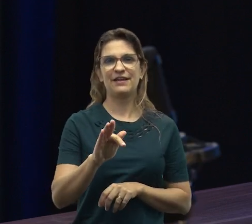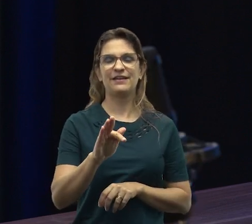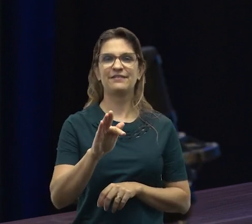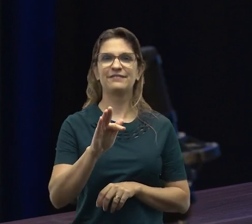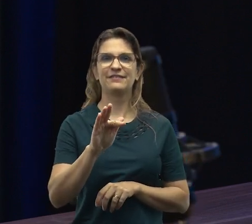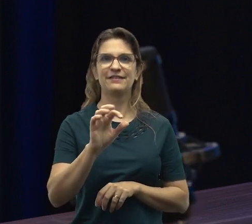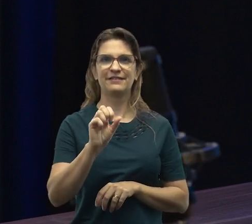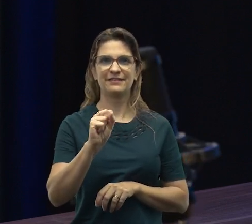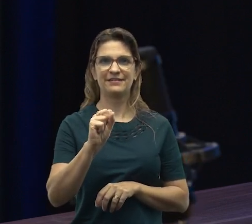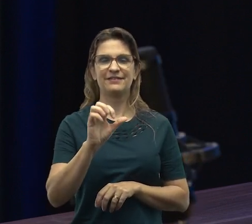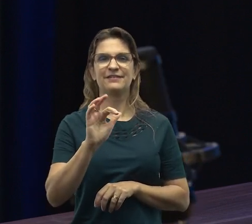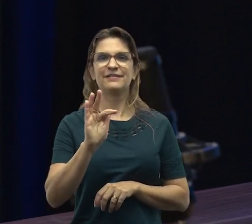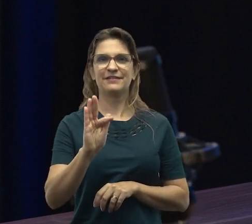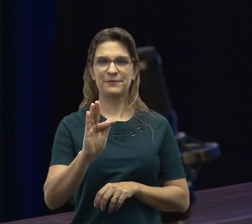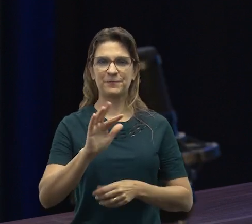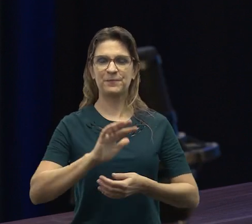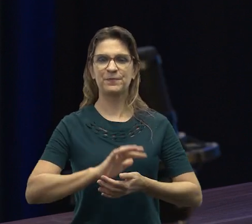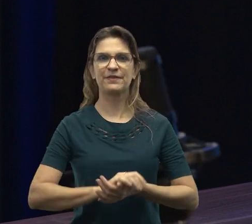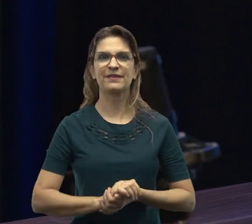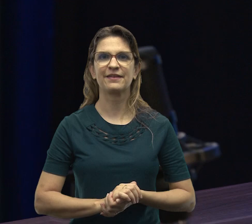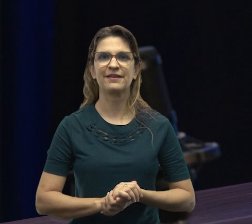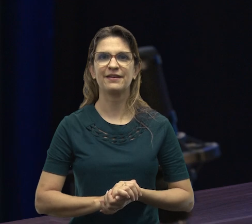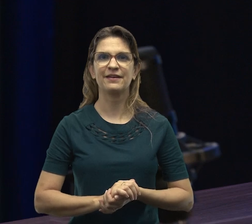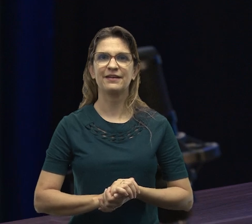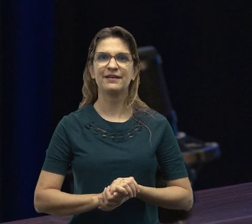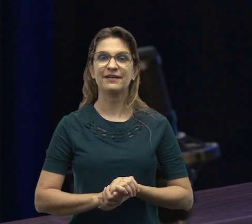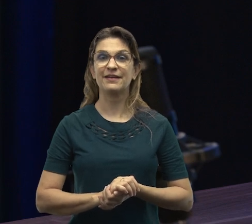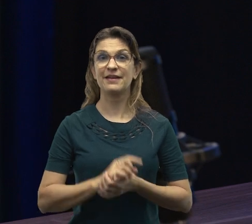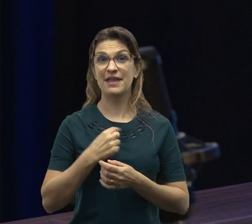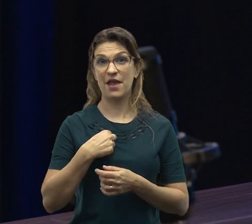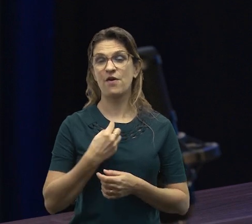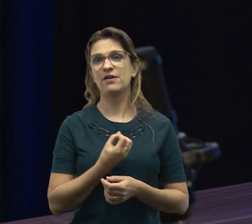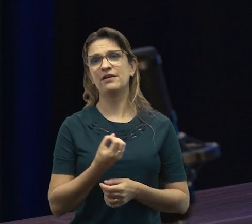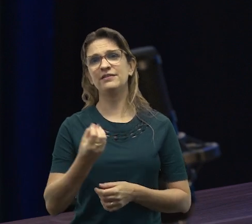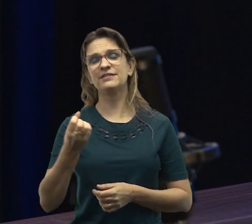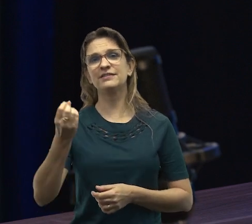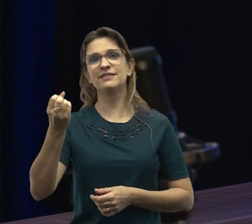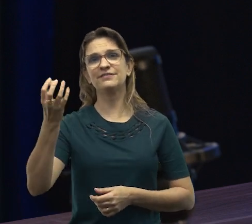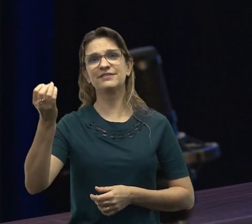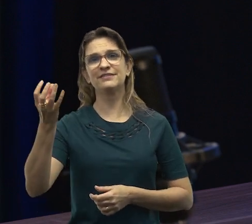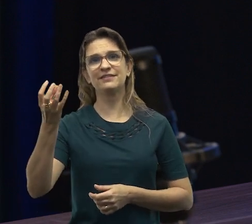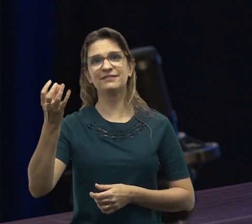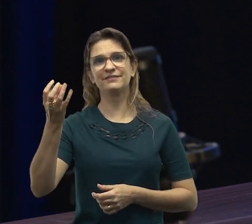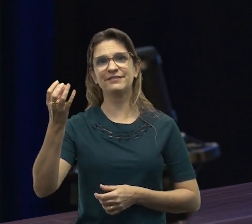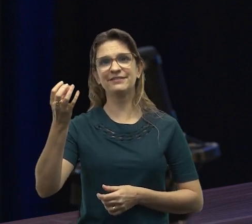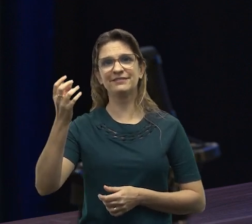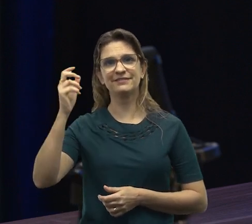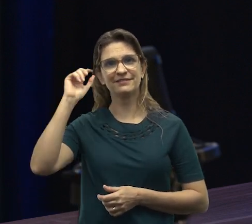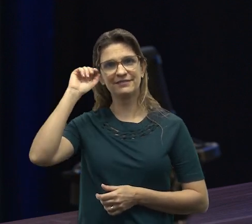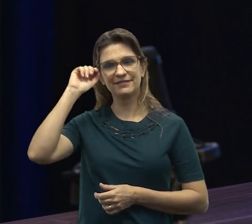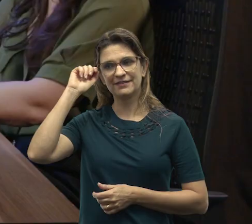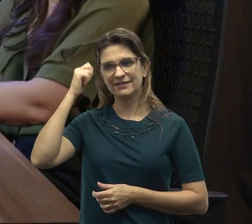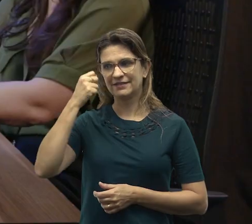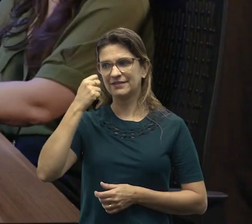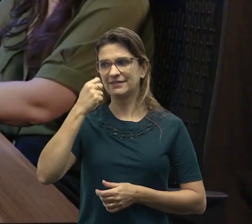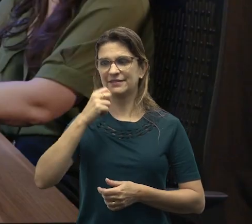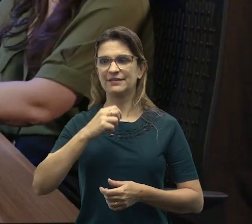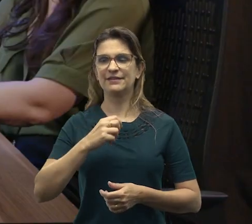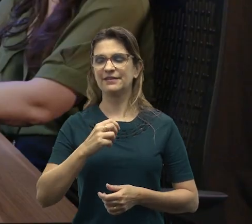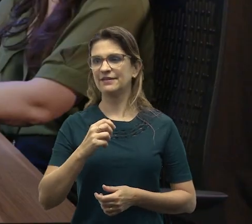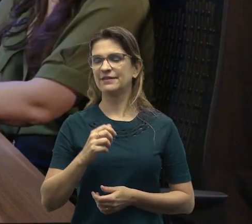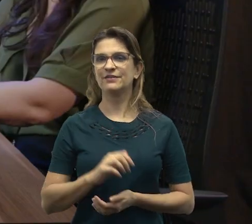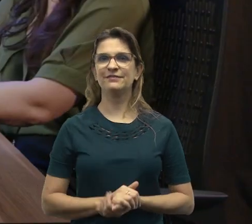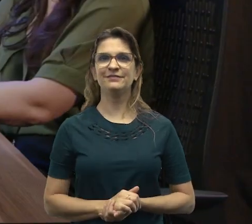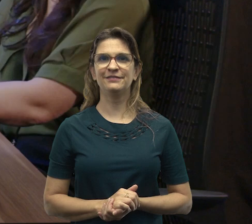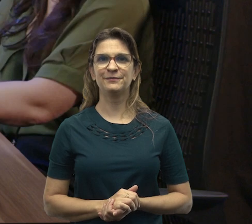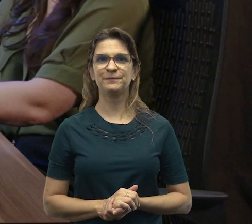a África. Eu fui o primeiro médico a ir nessa excursão, foi em 2013.